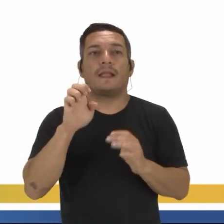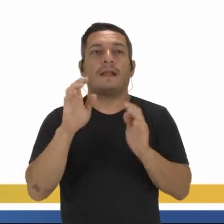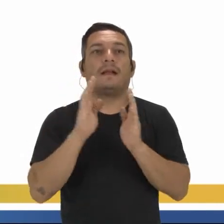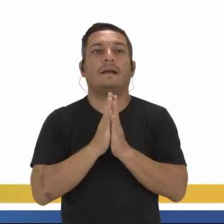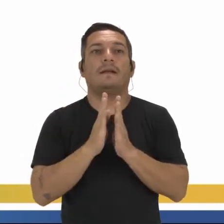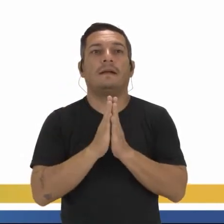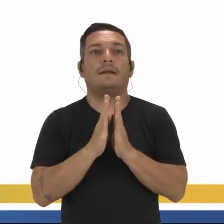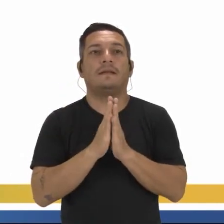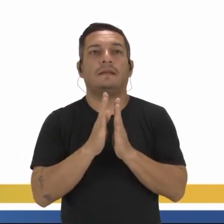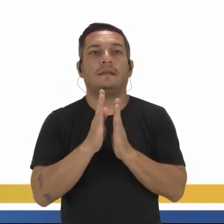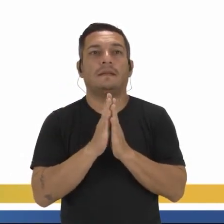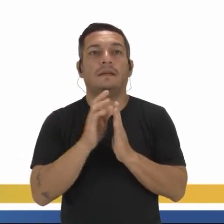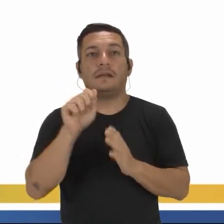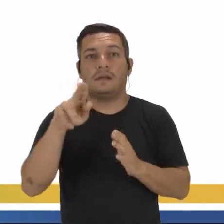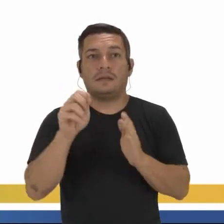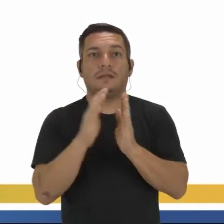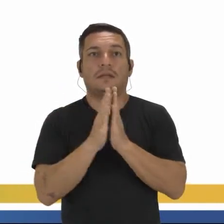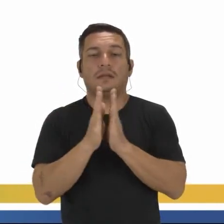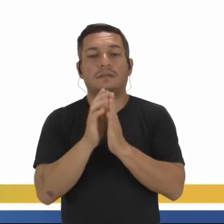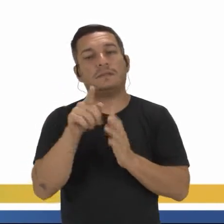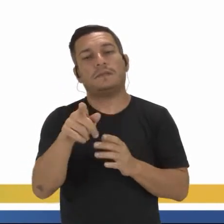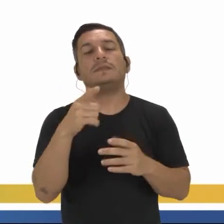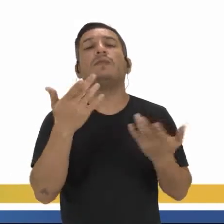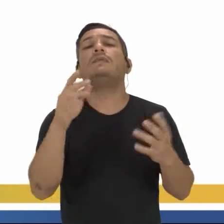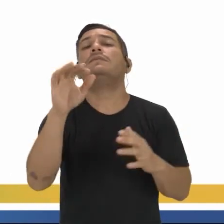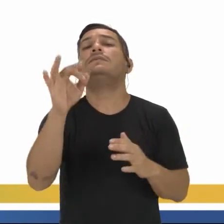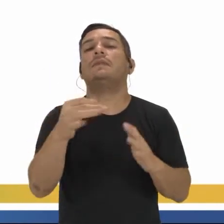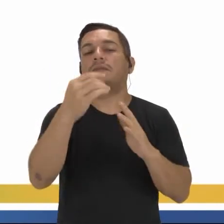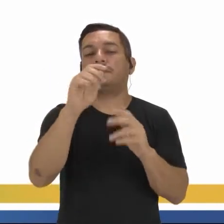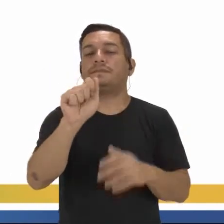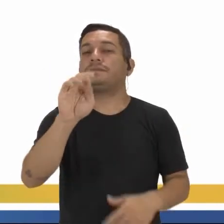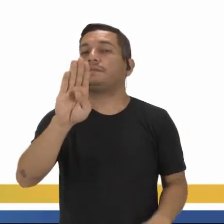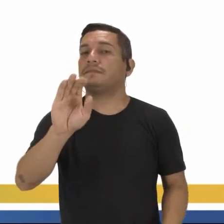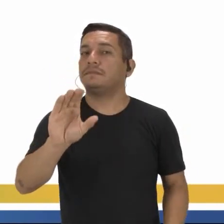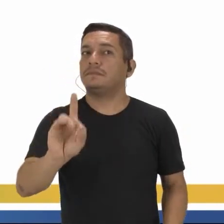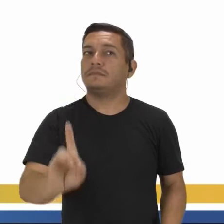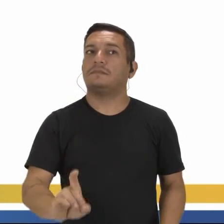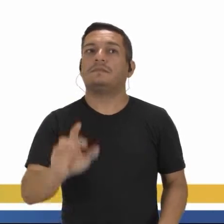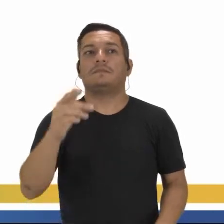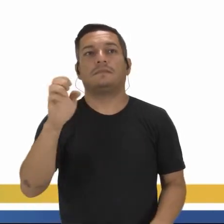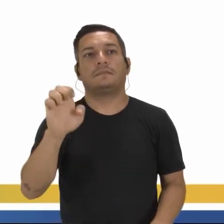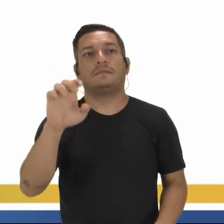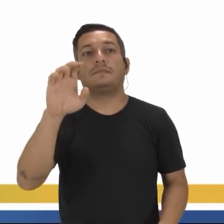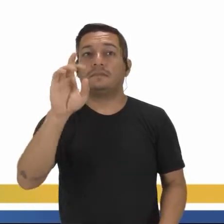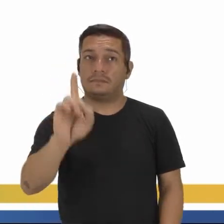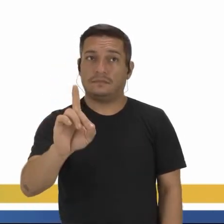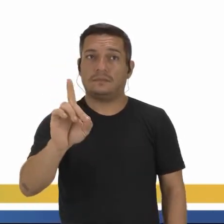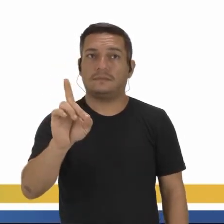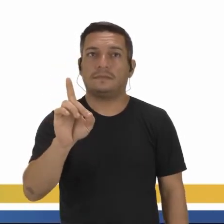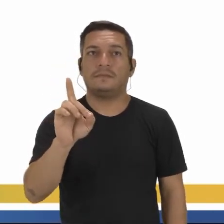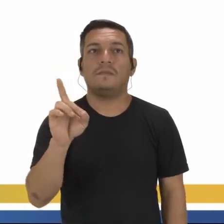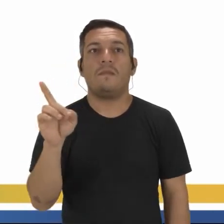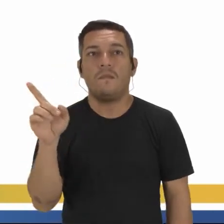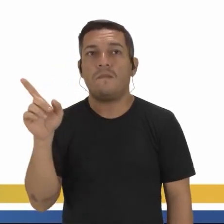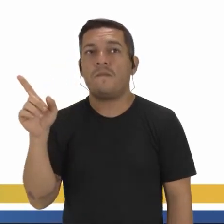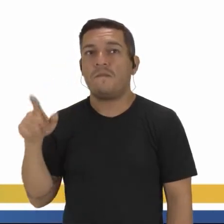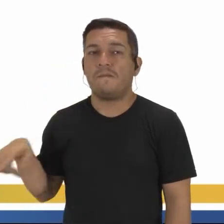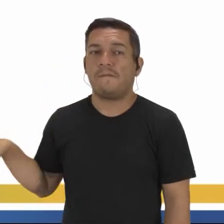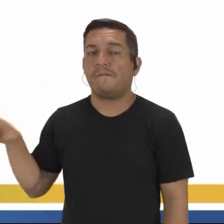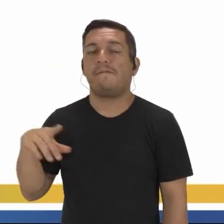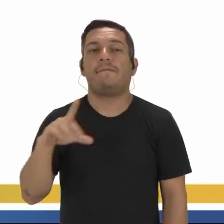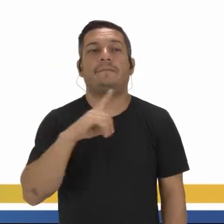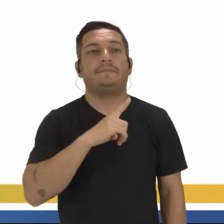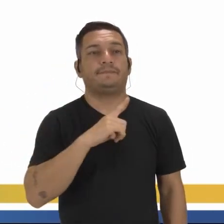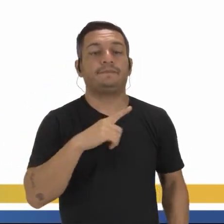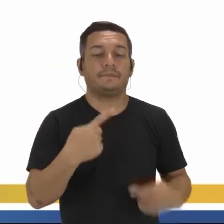por acentuado você. Qual seria o correto aqui? Na verdade, letra D, eles têm, está corretíssimo, né?